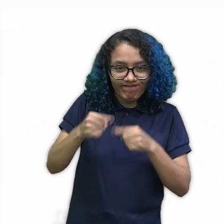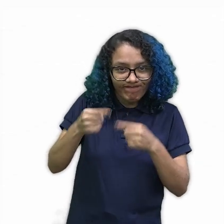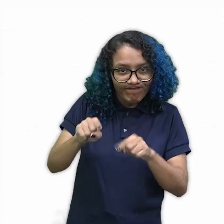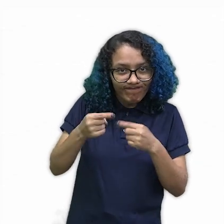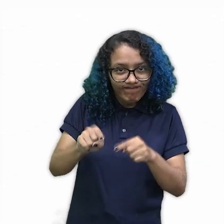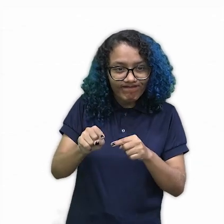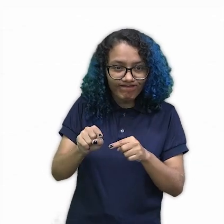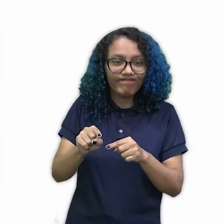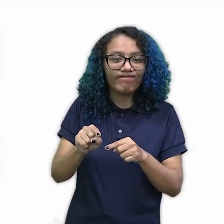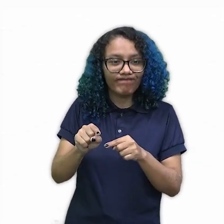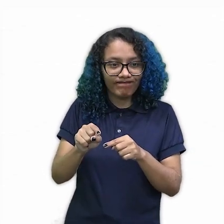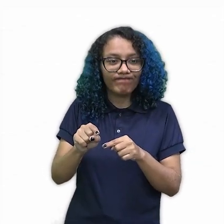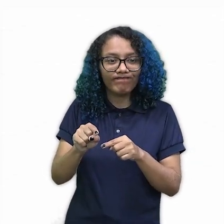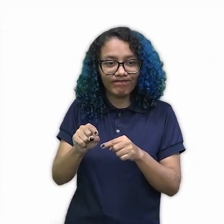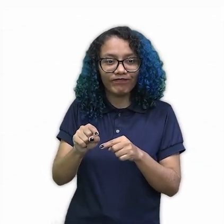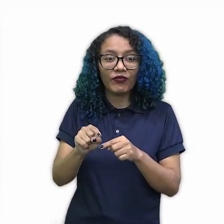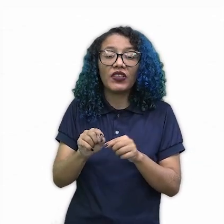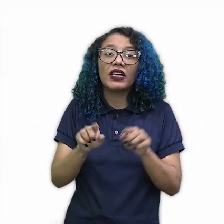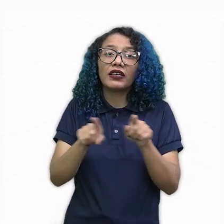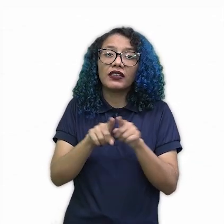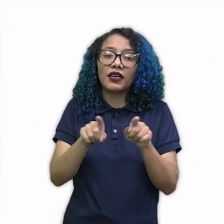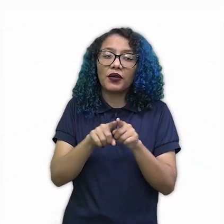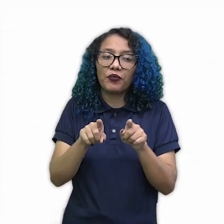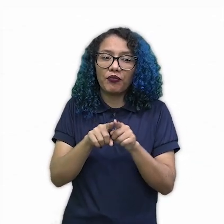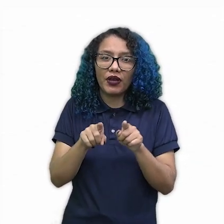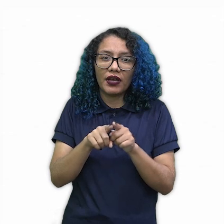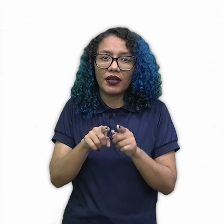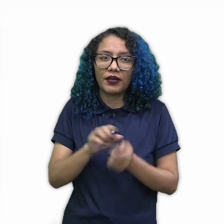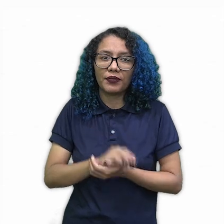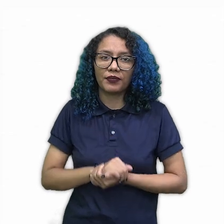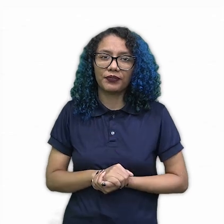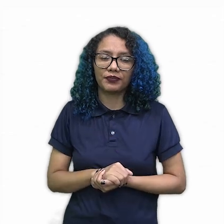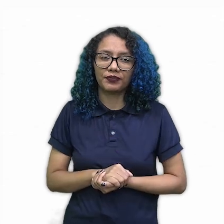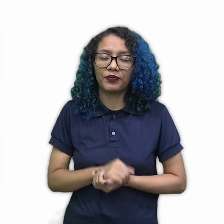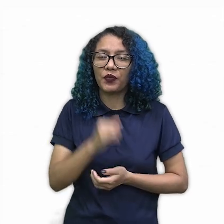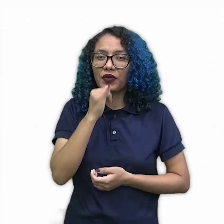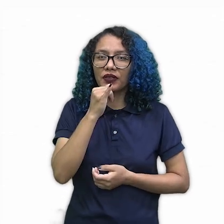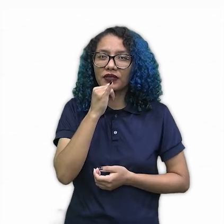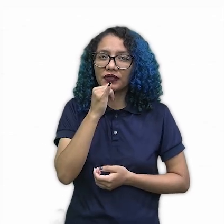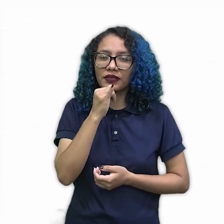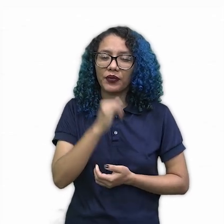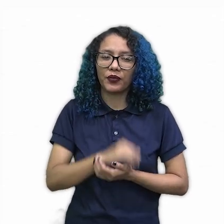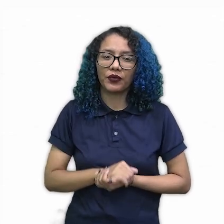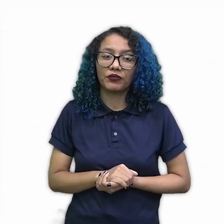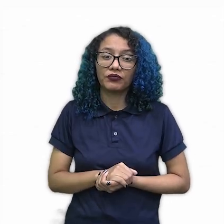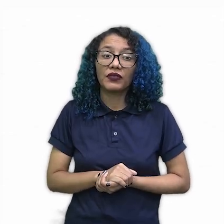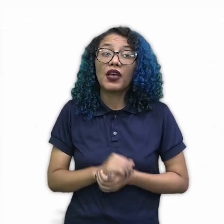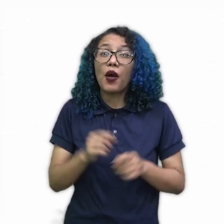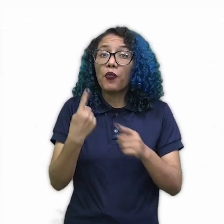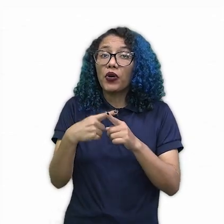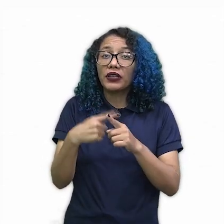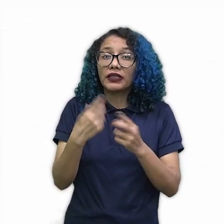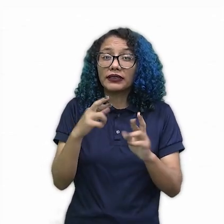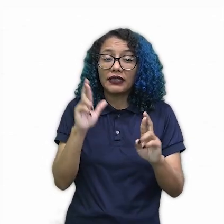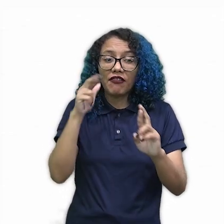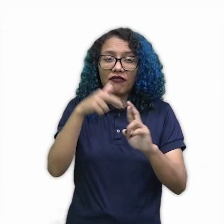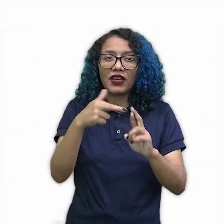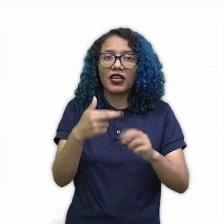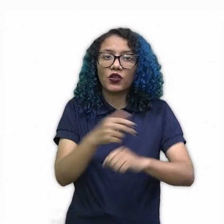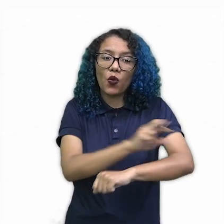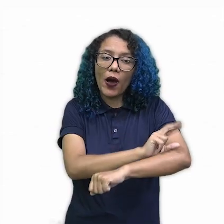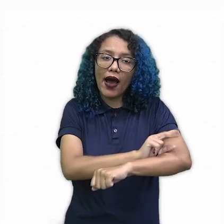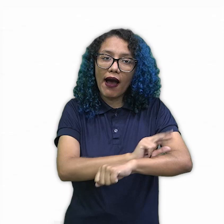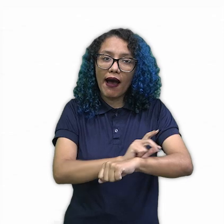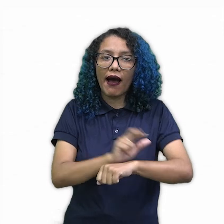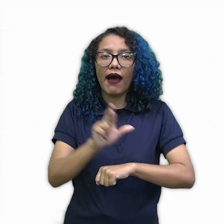gente fala de negro, nós estamos nos remetendo também a o que as pessoas chamam de raça. Né?